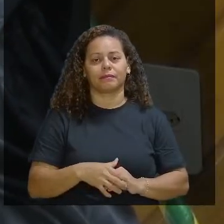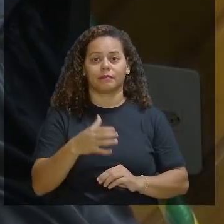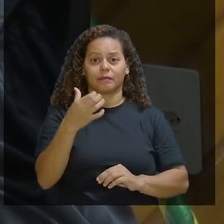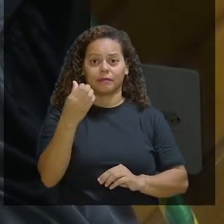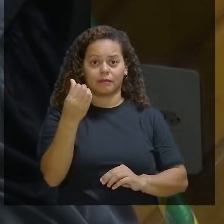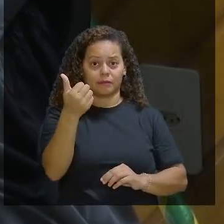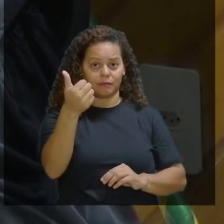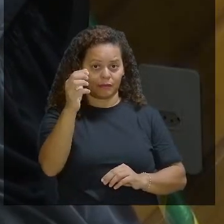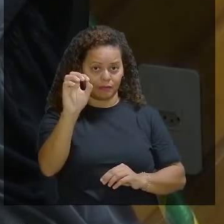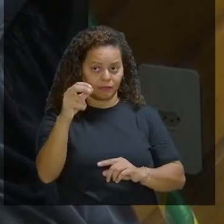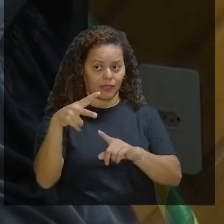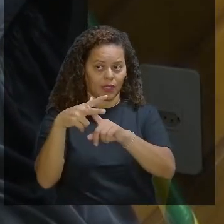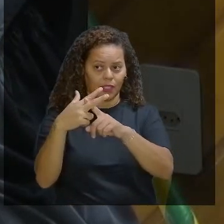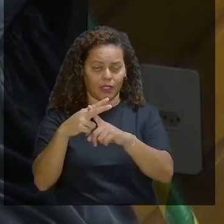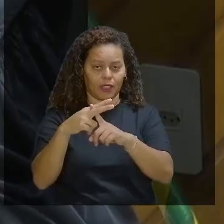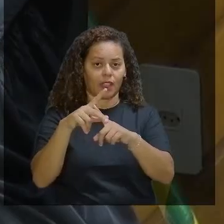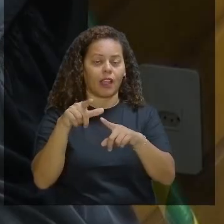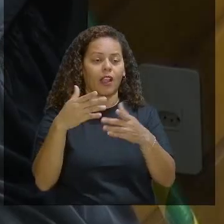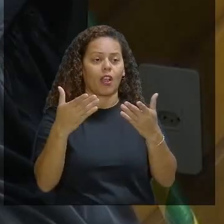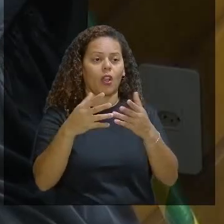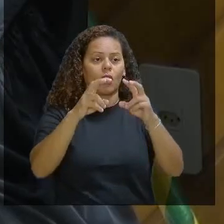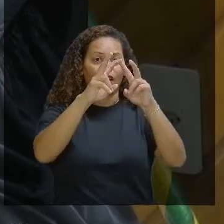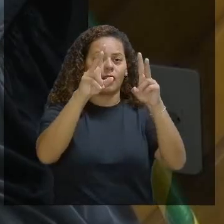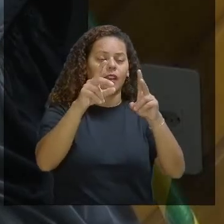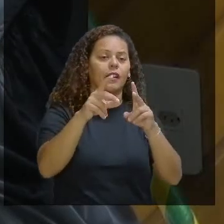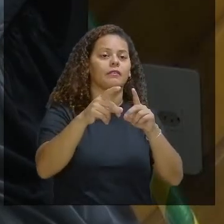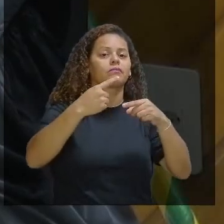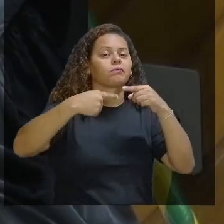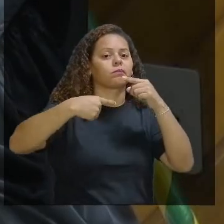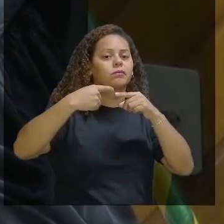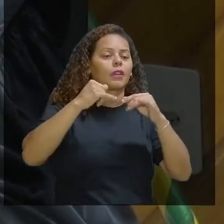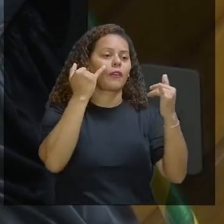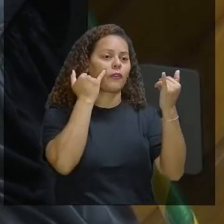610, que dispõe sobre a política de segurança da informação,